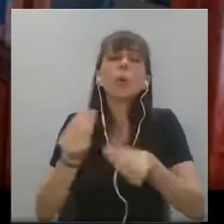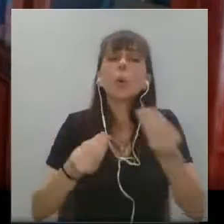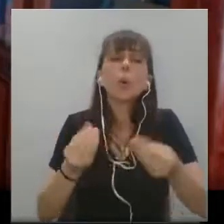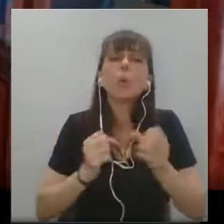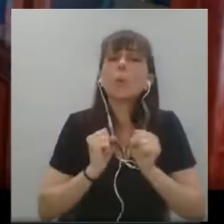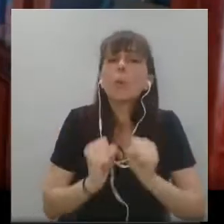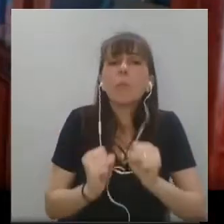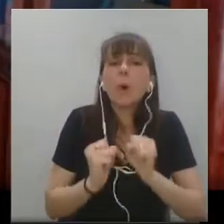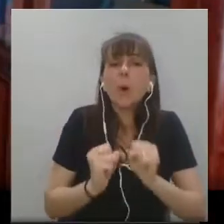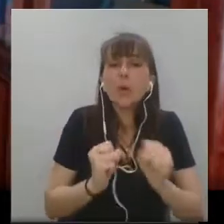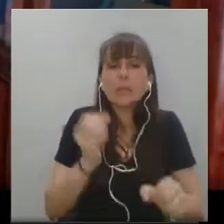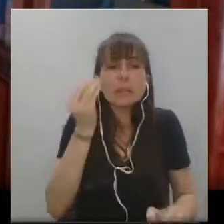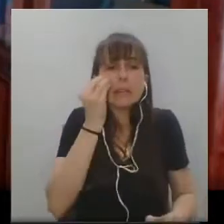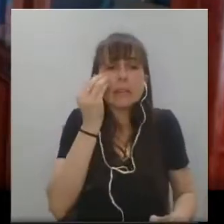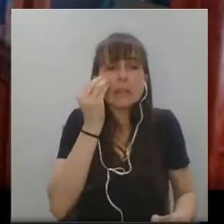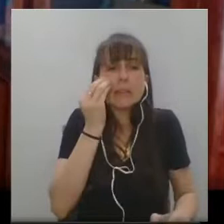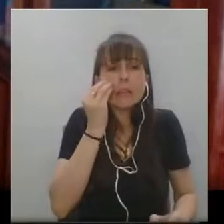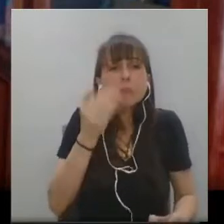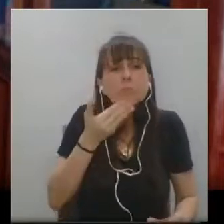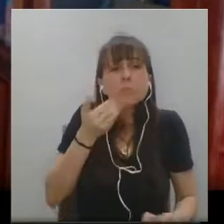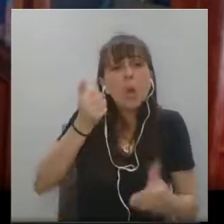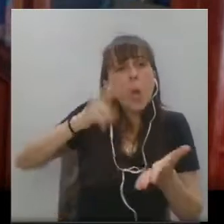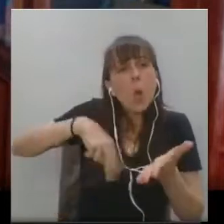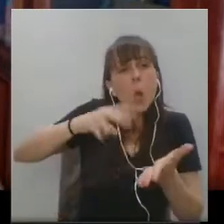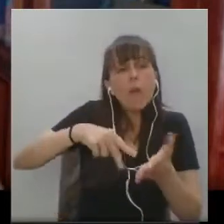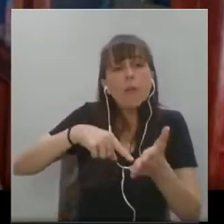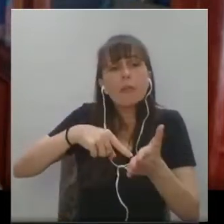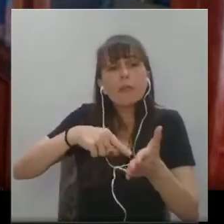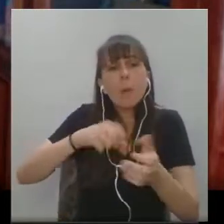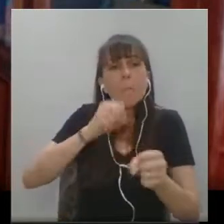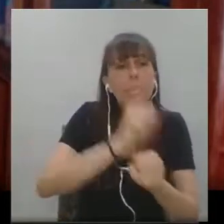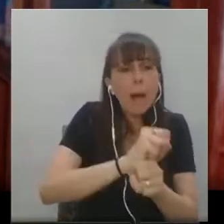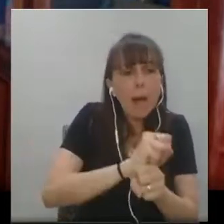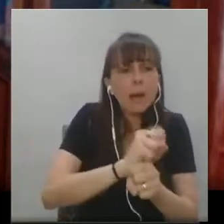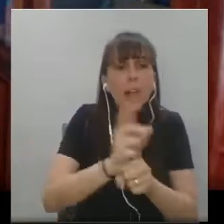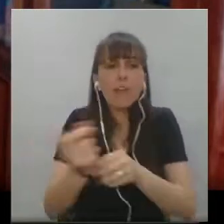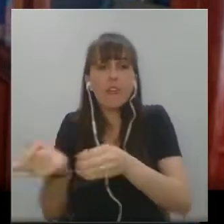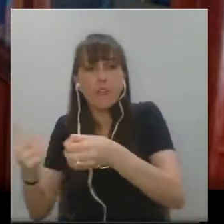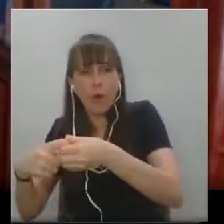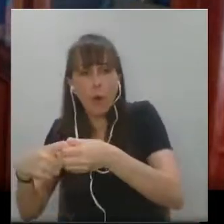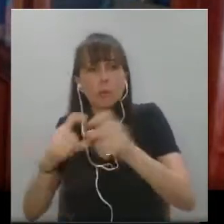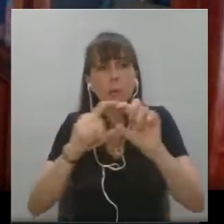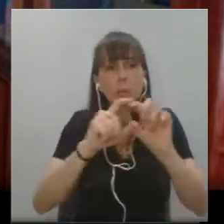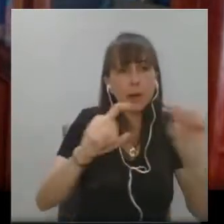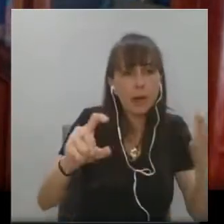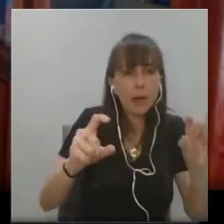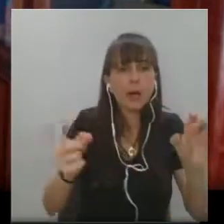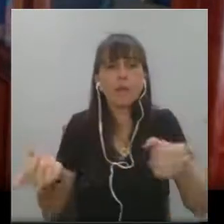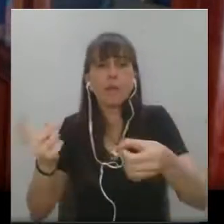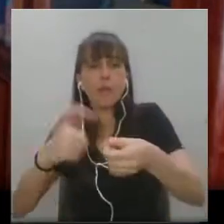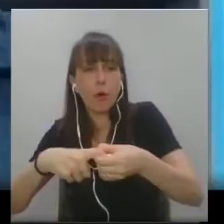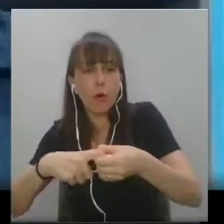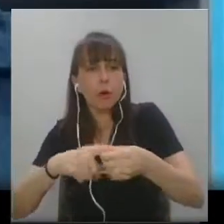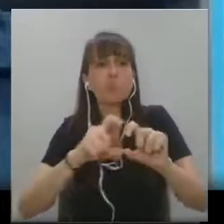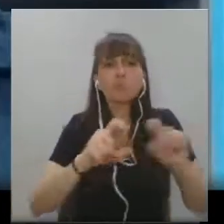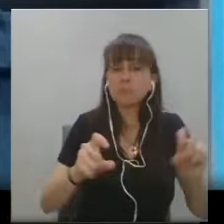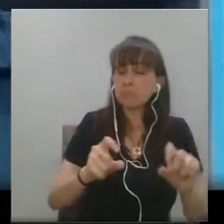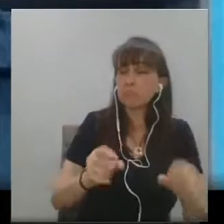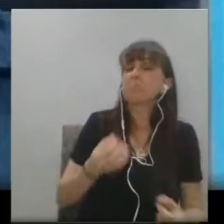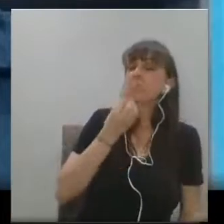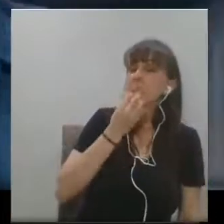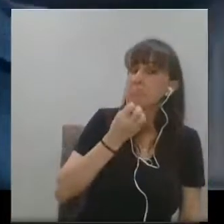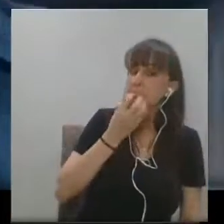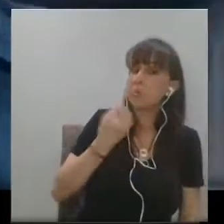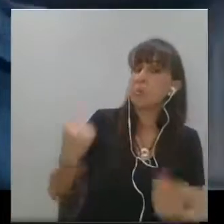uma leitura sem ter que ficar voltando parágrafos e parágrafos? Muito boa pergunta, muito boa